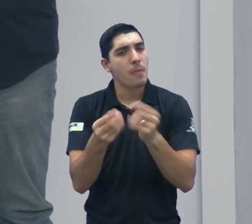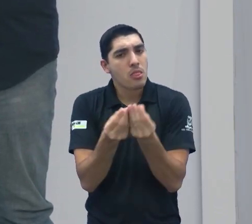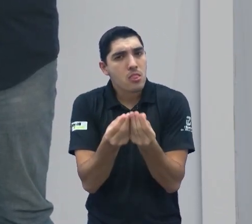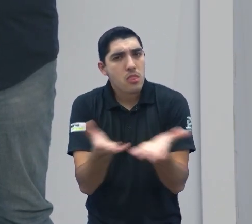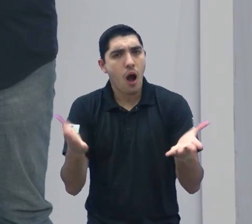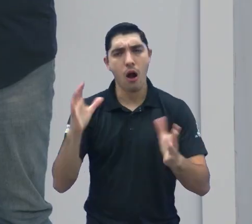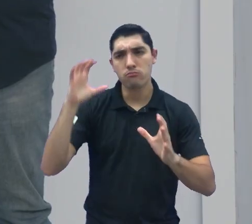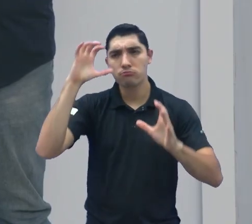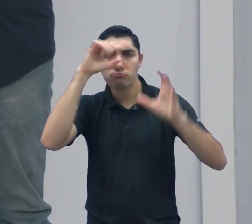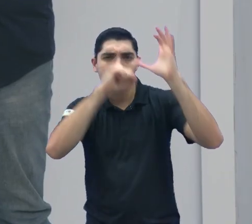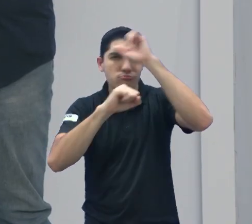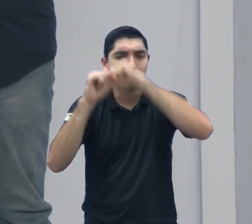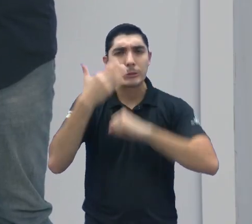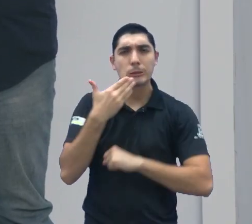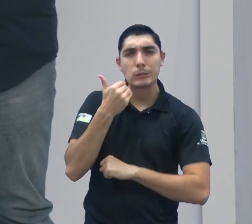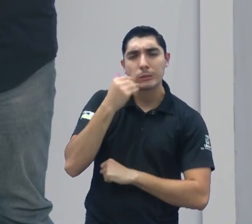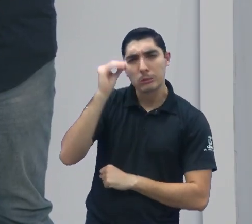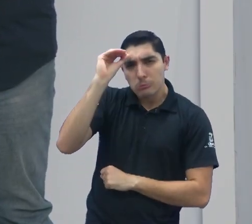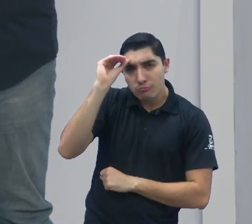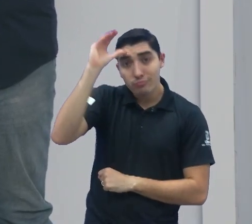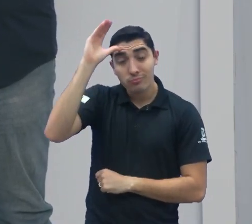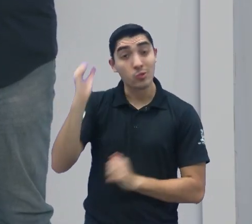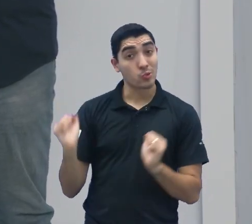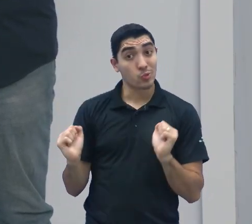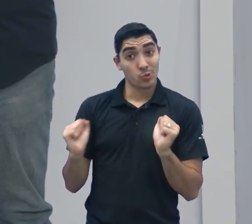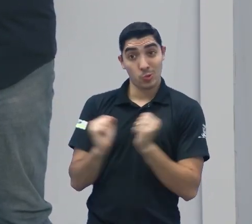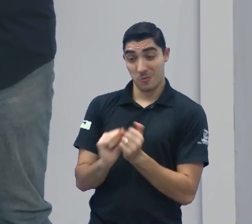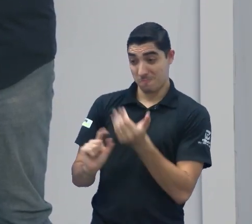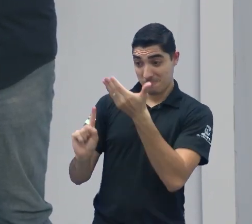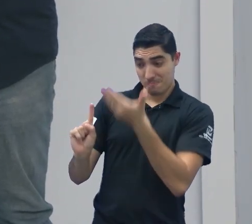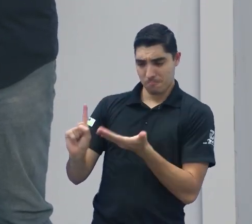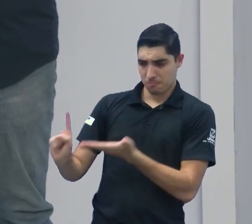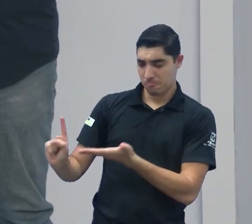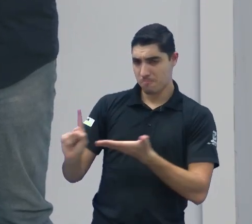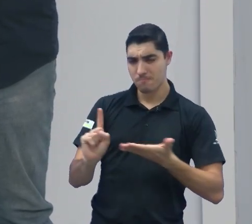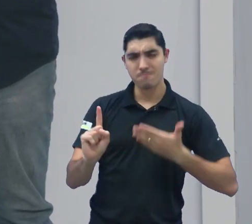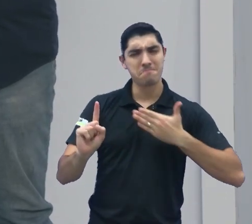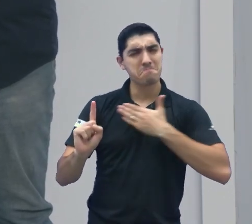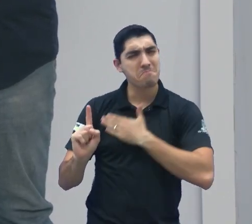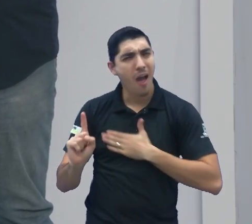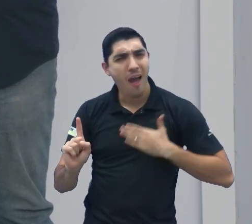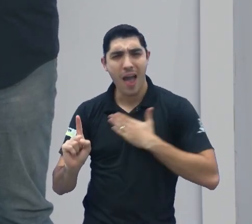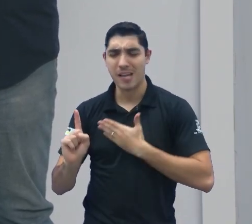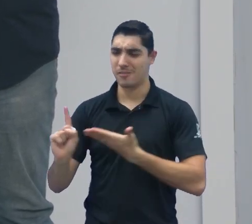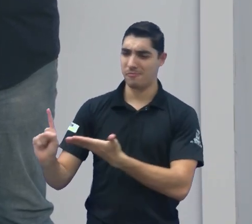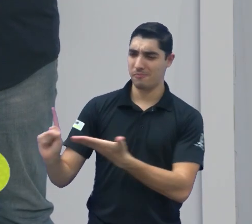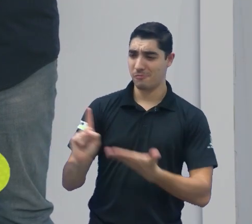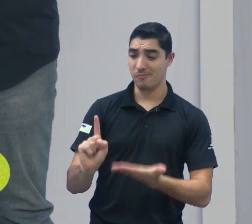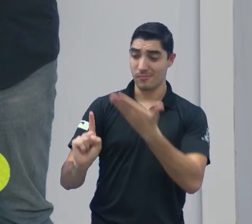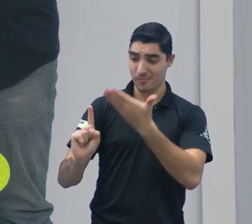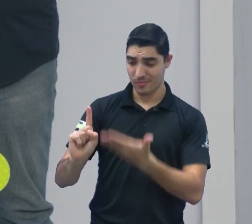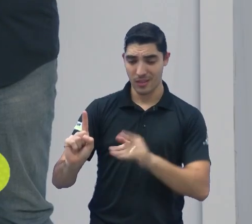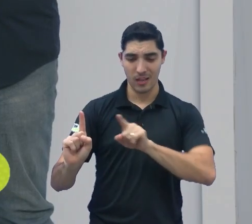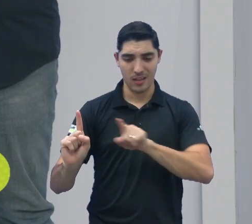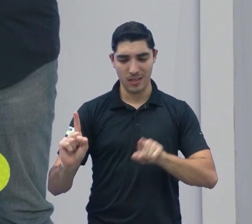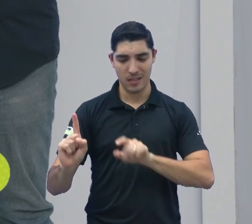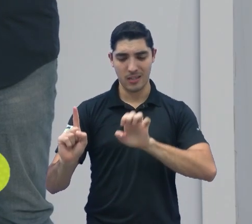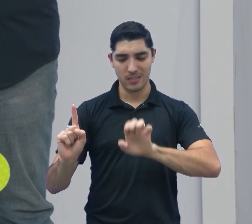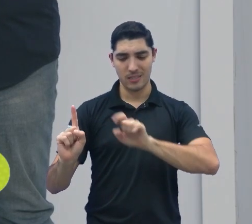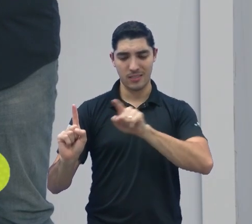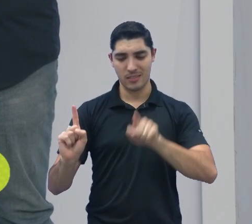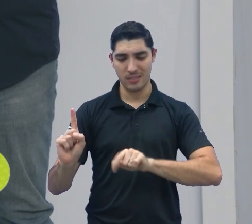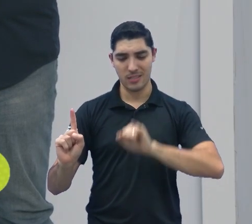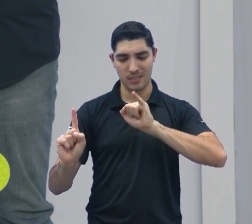conhecimento do nosso convidado de hoje. O Hora do Esporte tem o prazer de receber aqui no estúdio do Hora o Zezinho Guardia, técnico